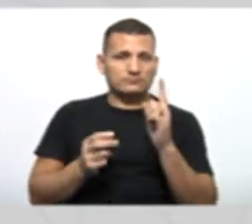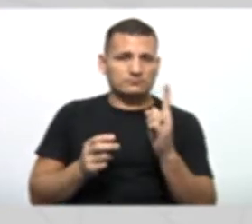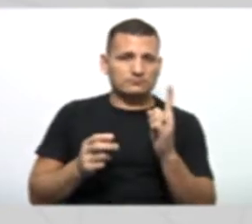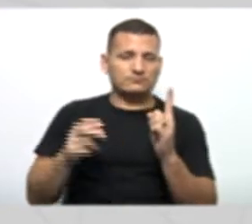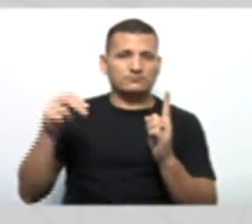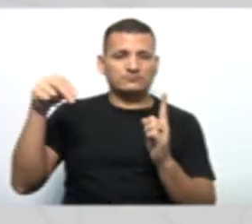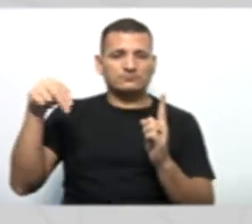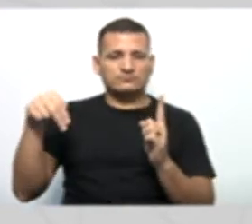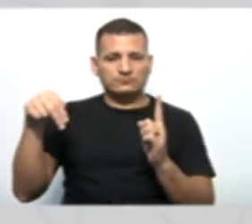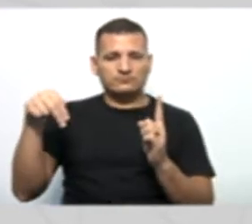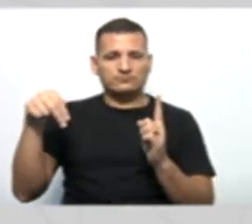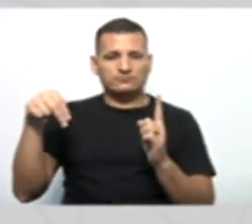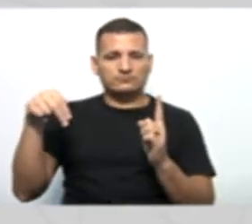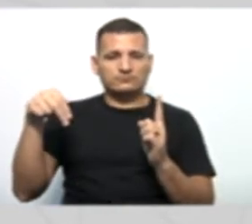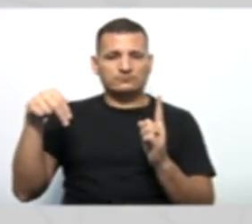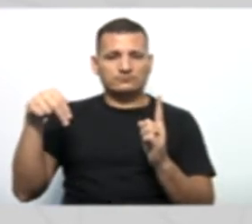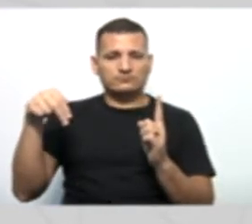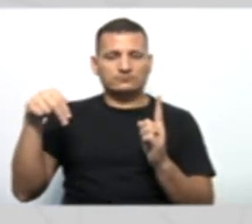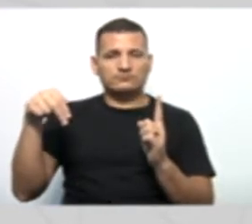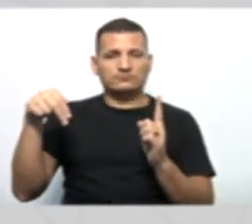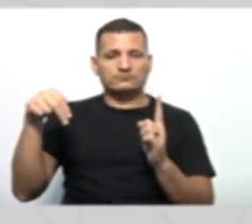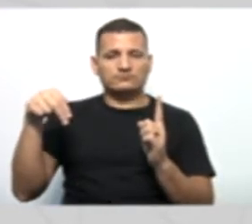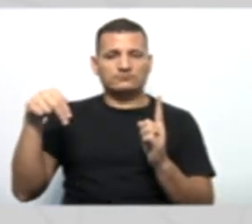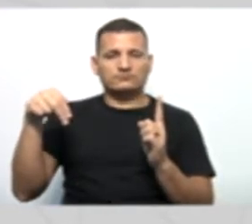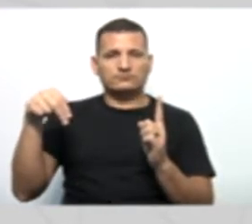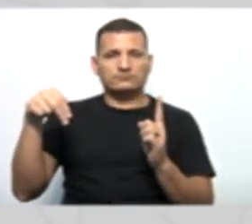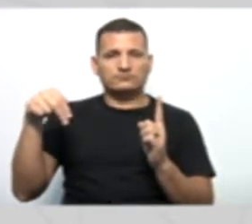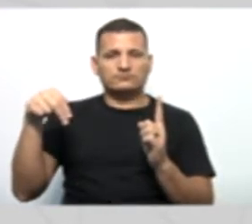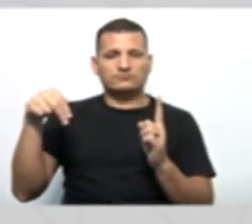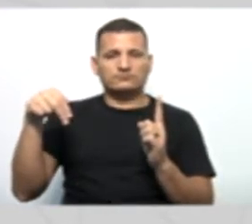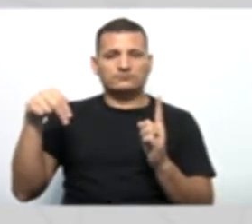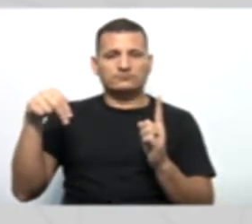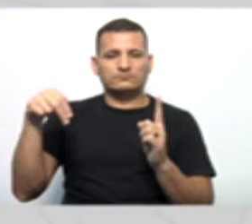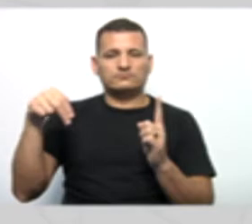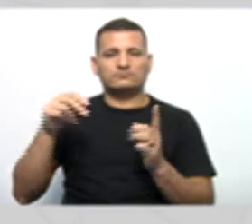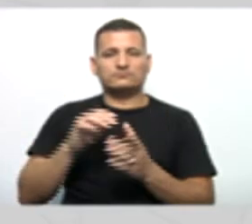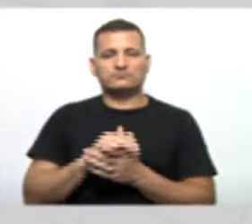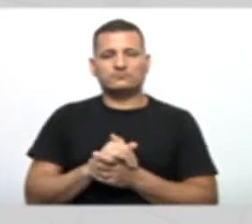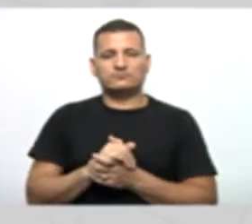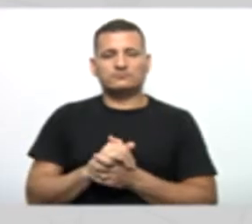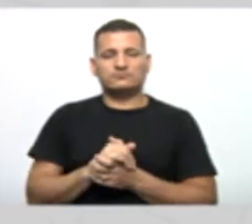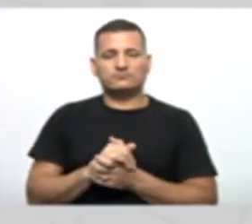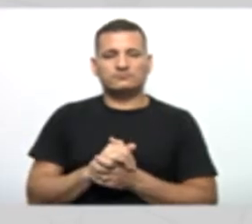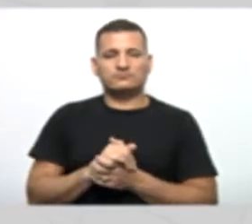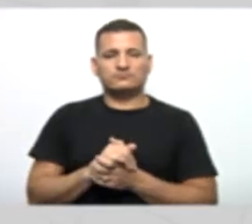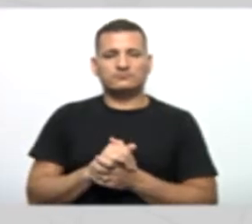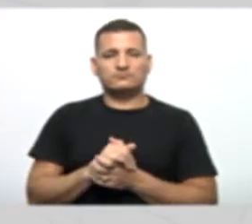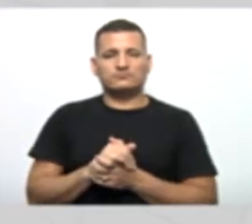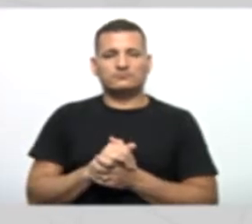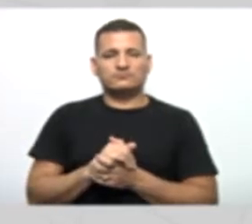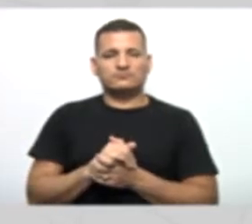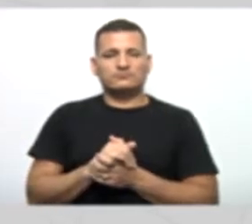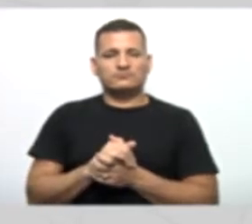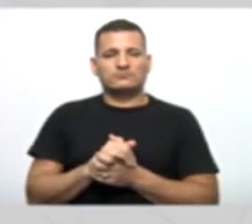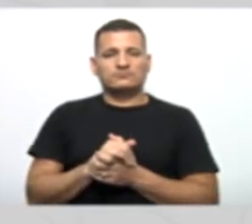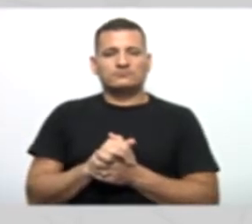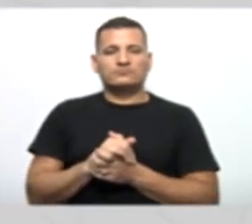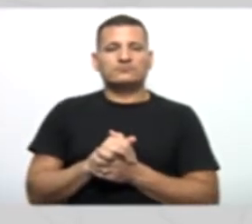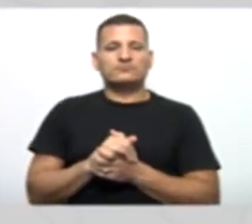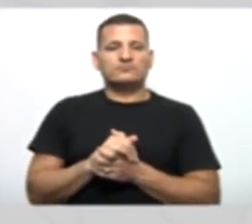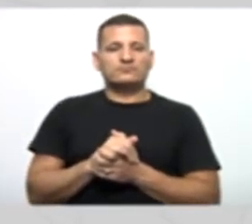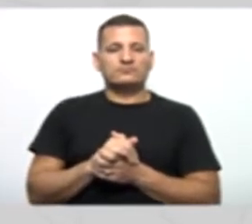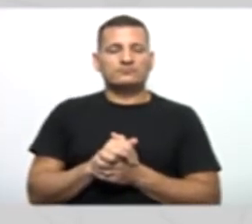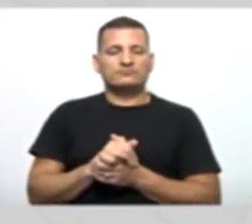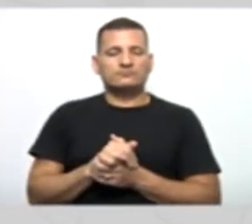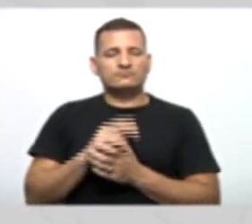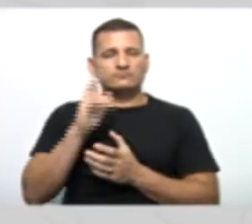a chave primária do seu vai ser a chave estrangeira lá no muitos, ok?